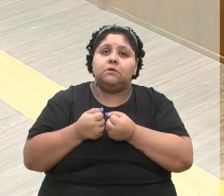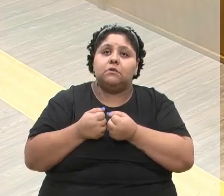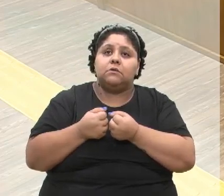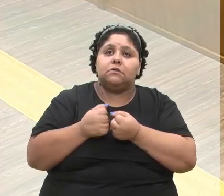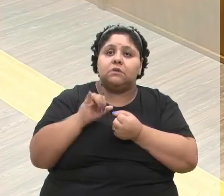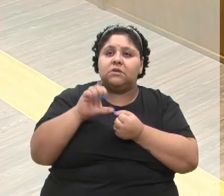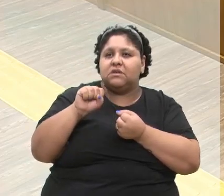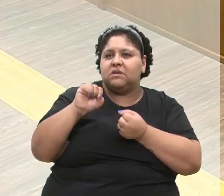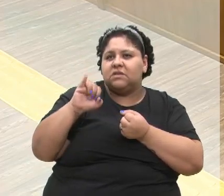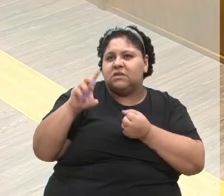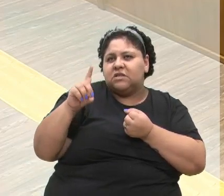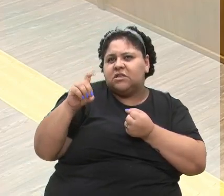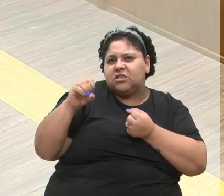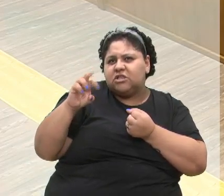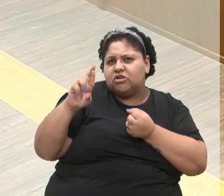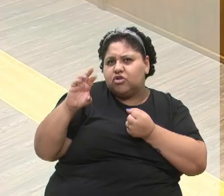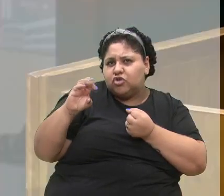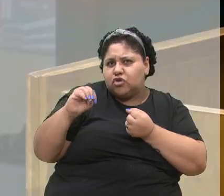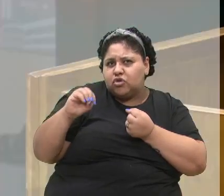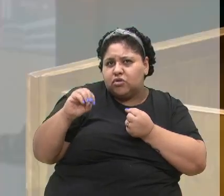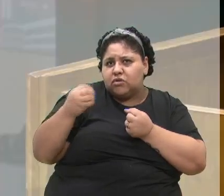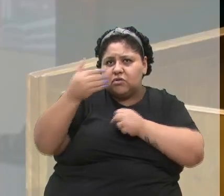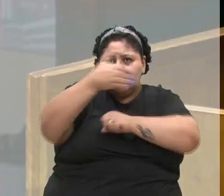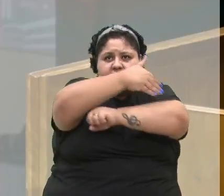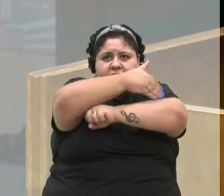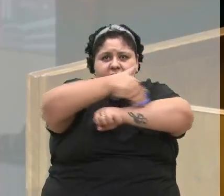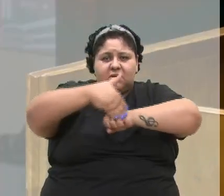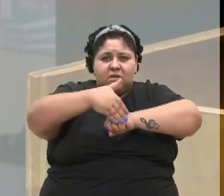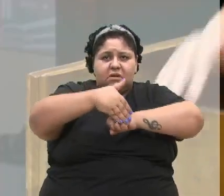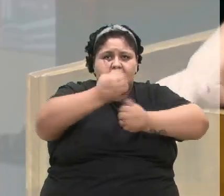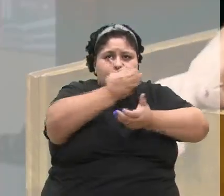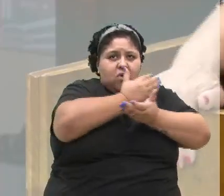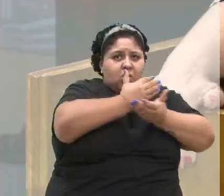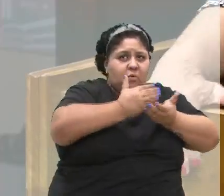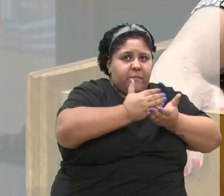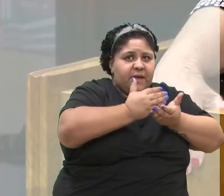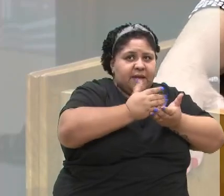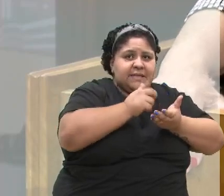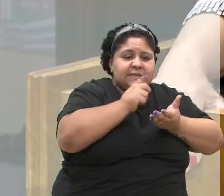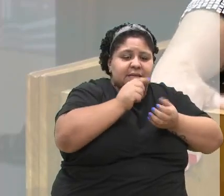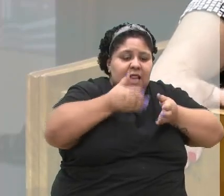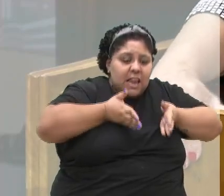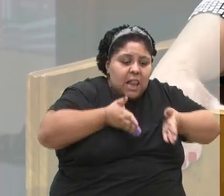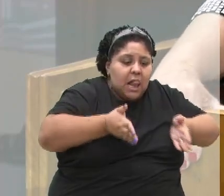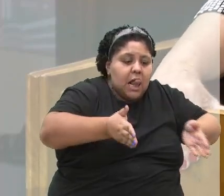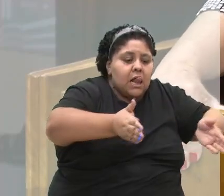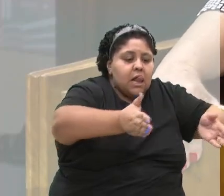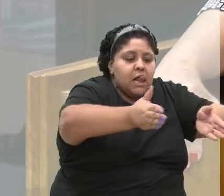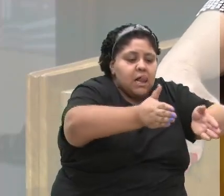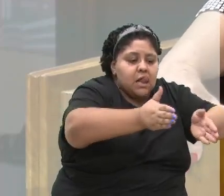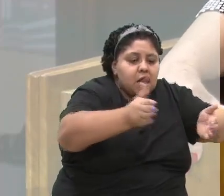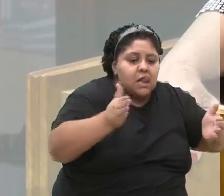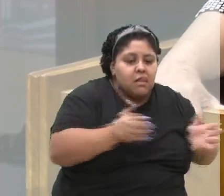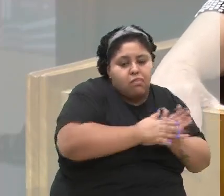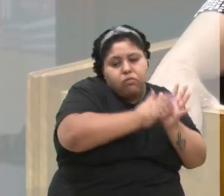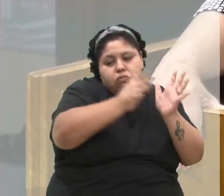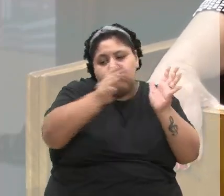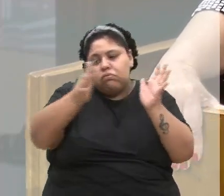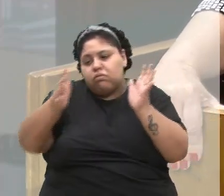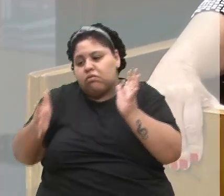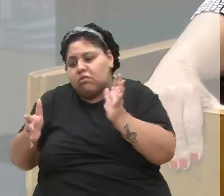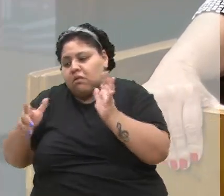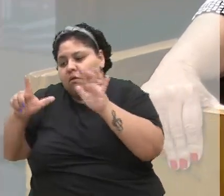Lopes, ela é uma rua que ela sai lá da Lagoa e ela termina lá no campo de futebol do